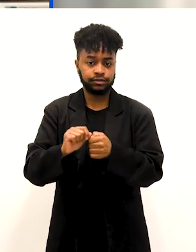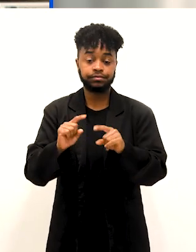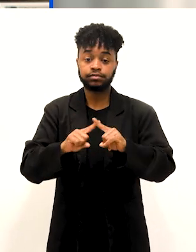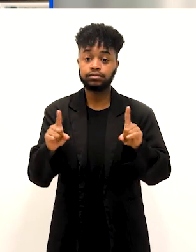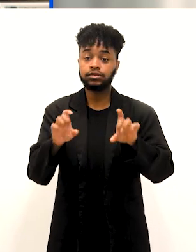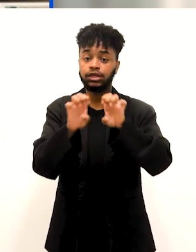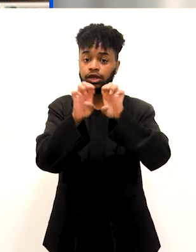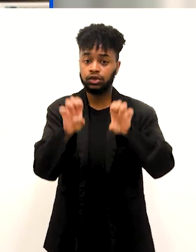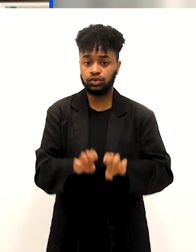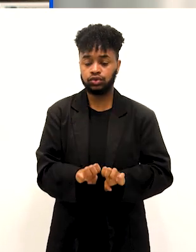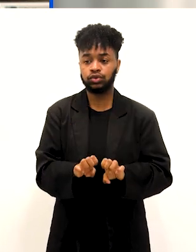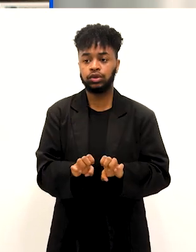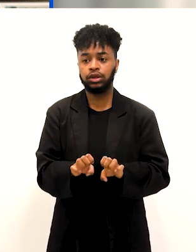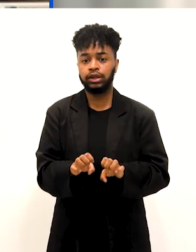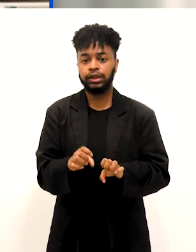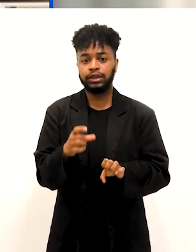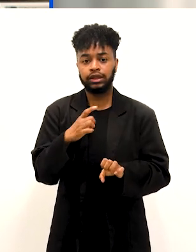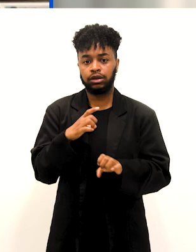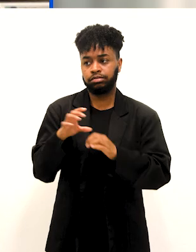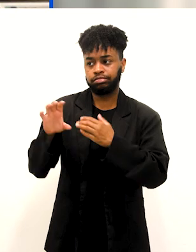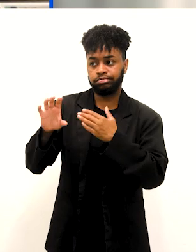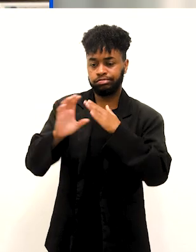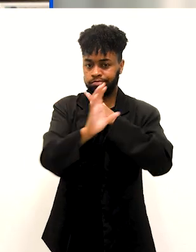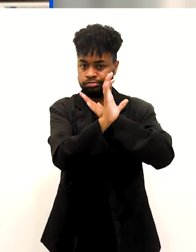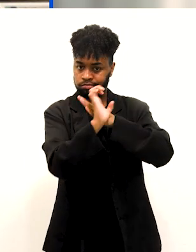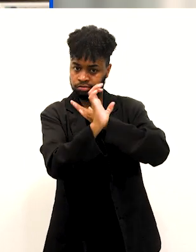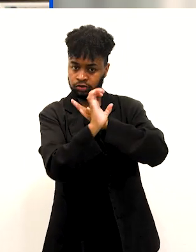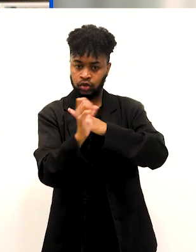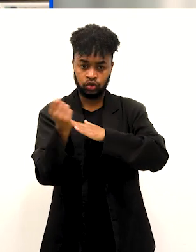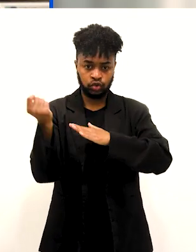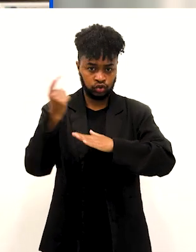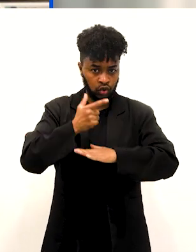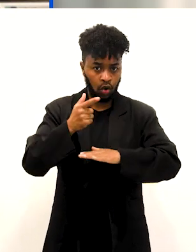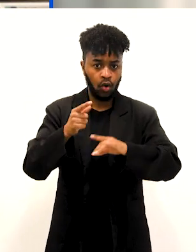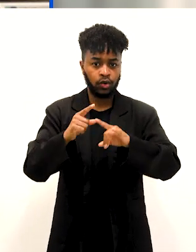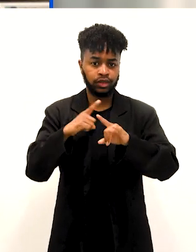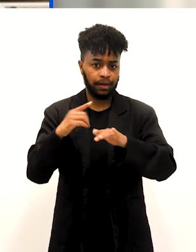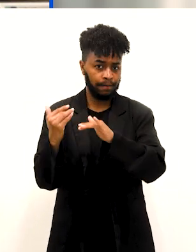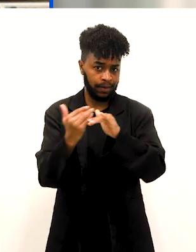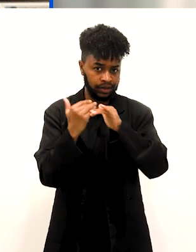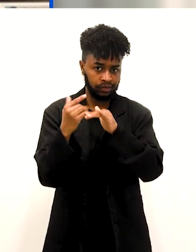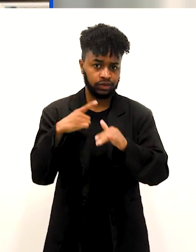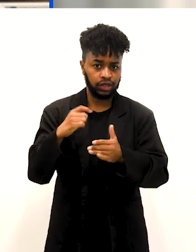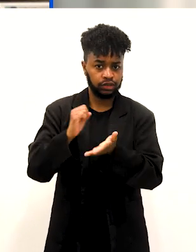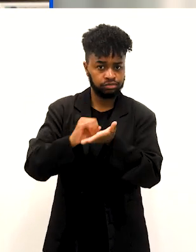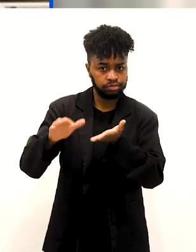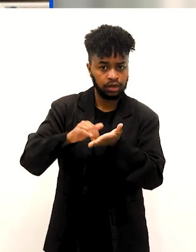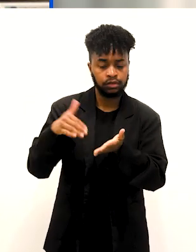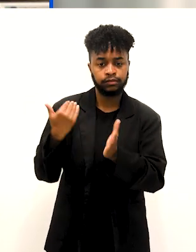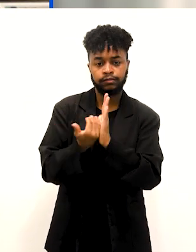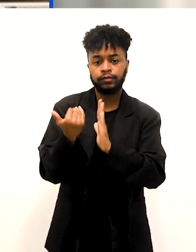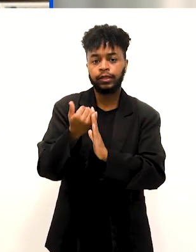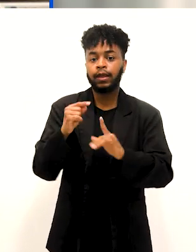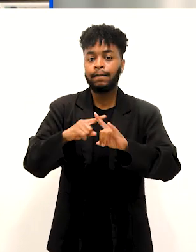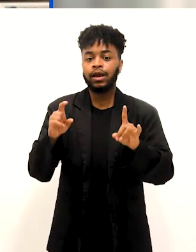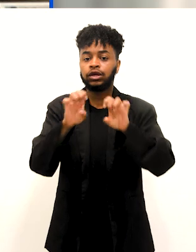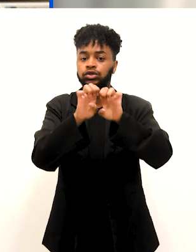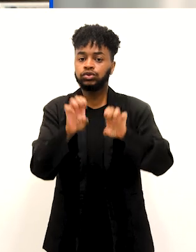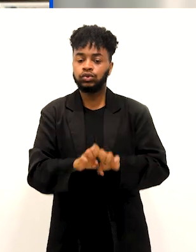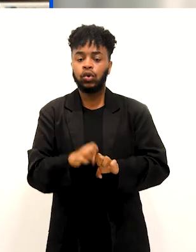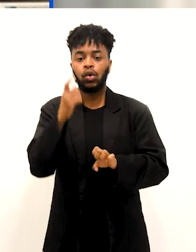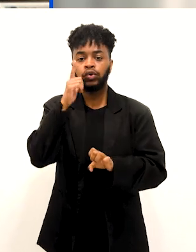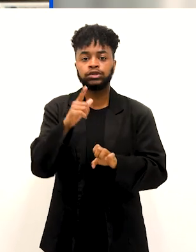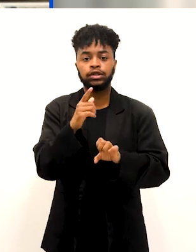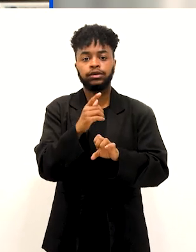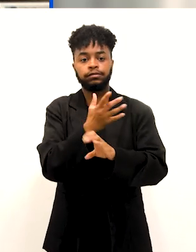essas estruturas, tirando a geração de energia solar, que tem uma série de equipamentos, padronizações, tem um custo um pouco maior, as estruturas para captação e